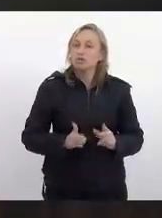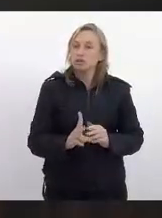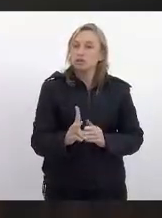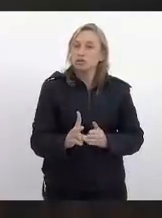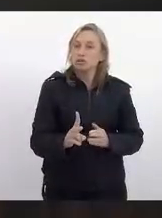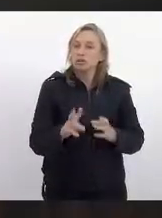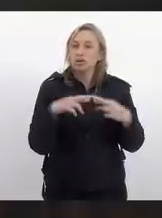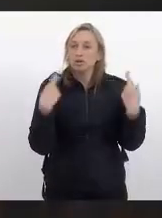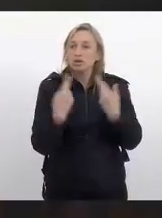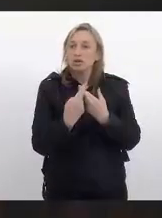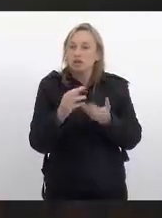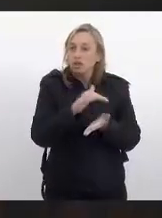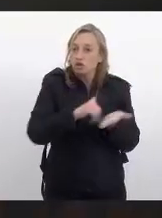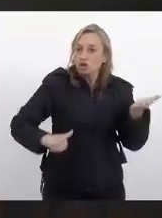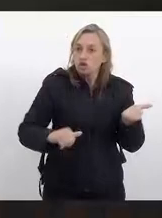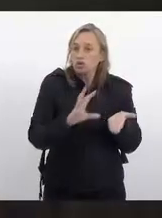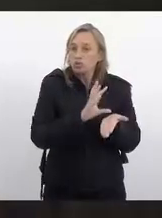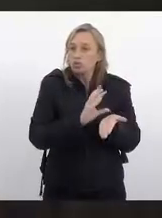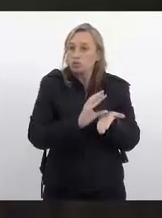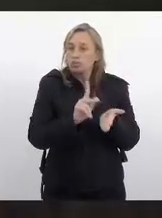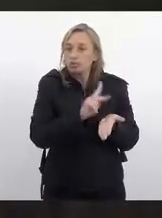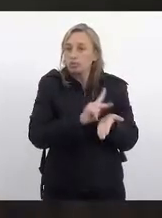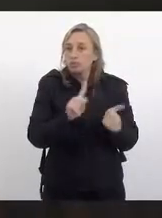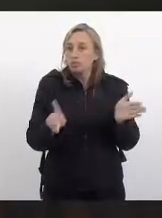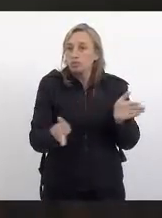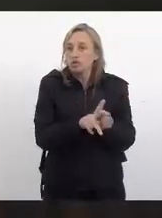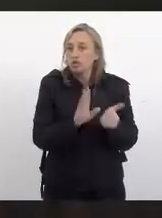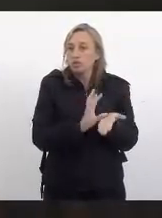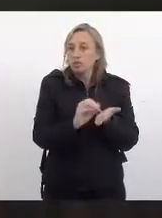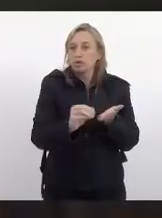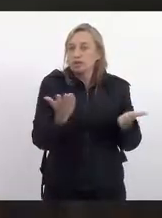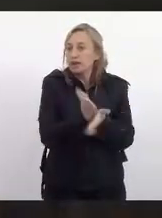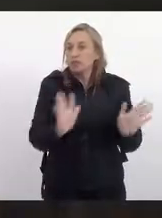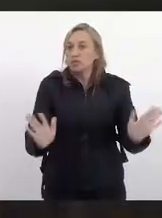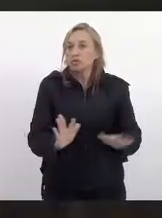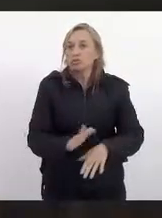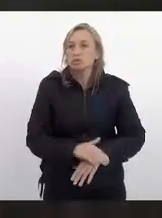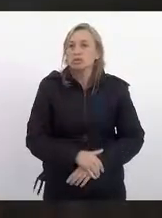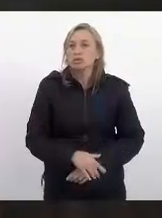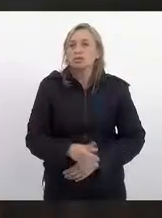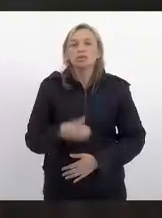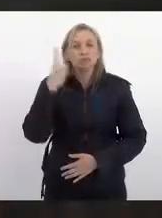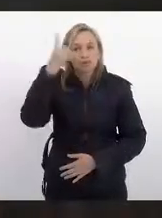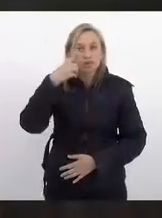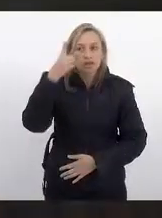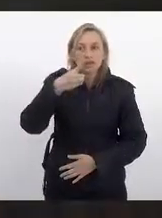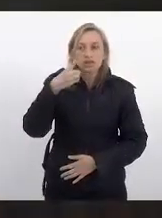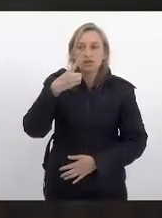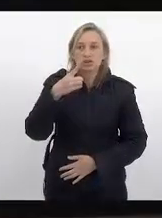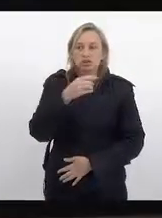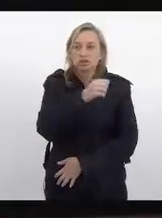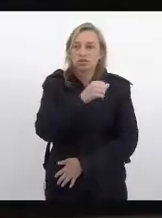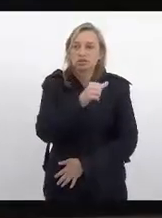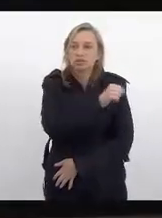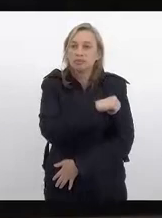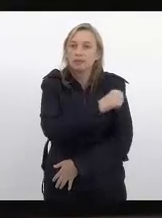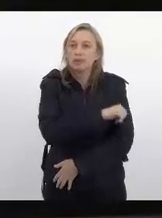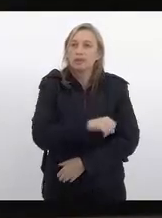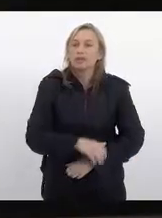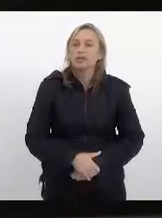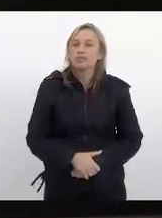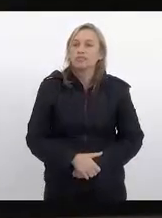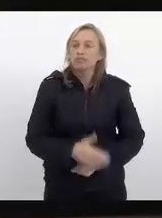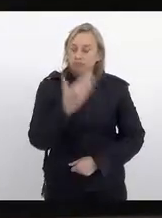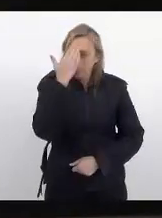continuar atrapalhando eu tiro o projeto de palco não toca a próxima sessão pois não deputada Rejane Obrigado